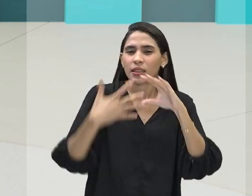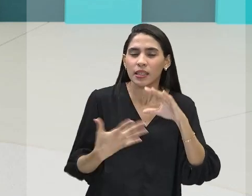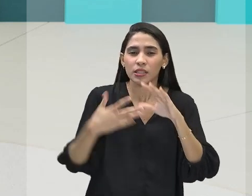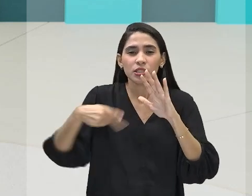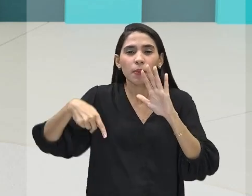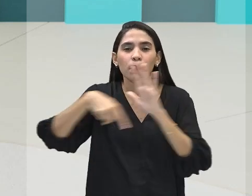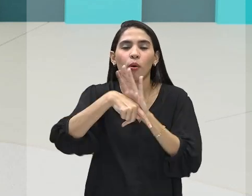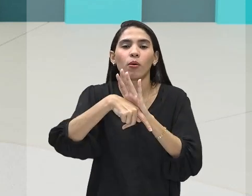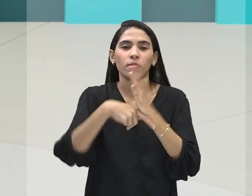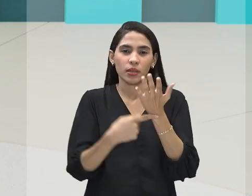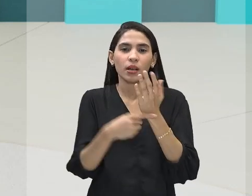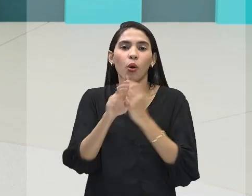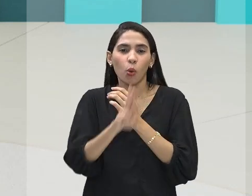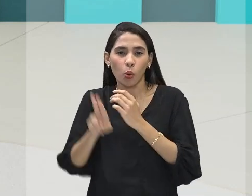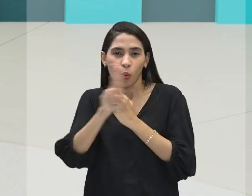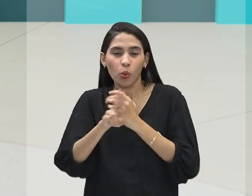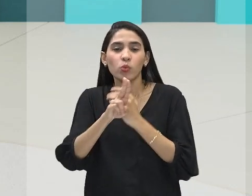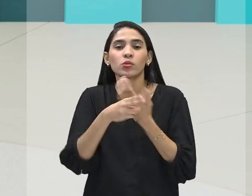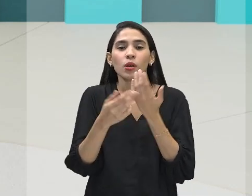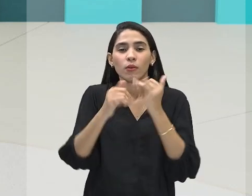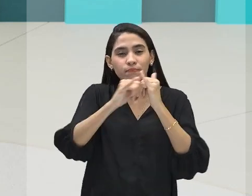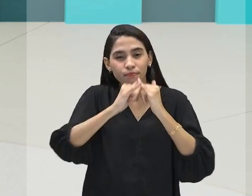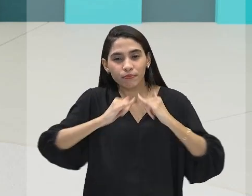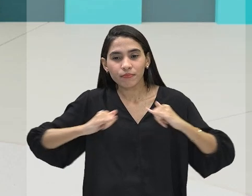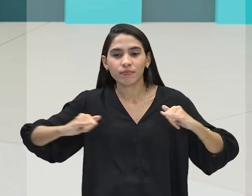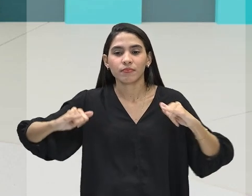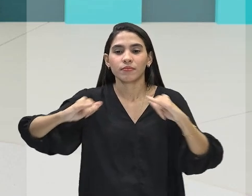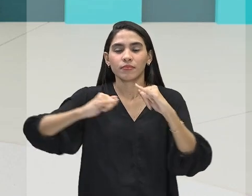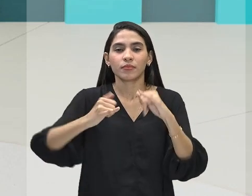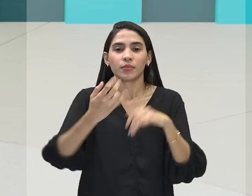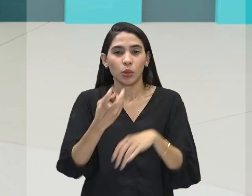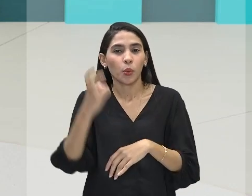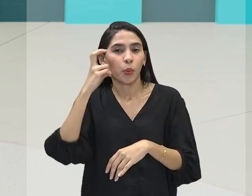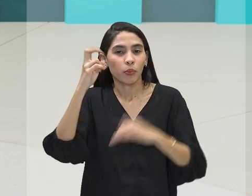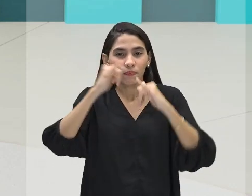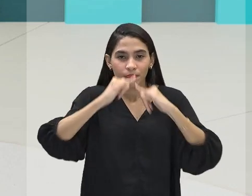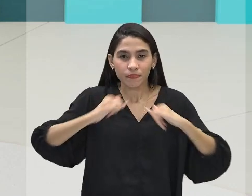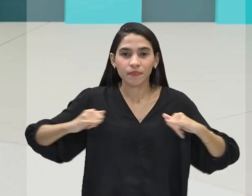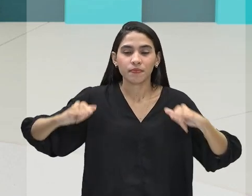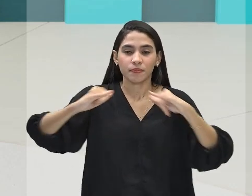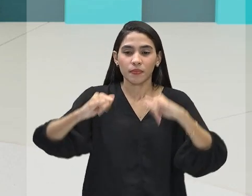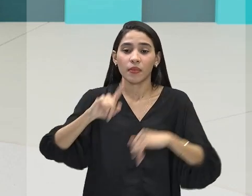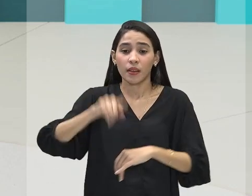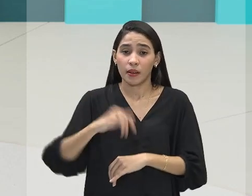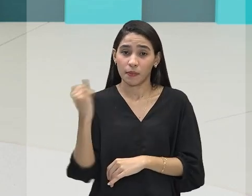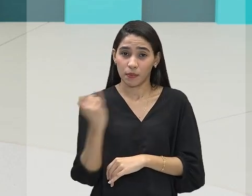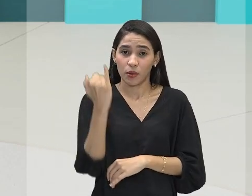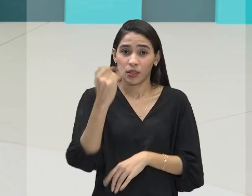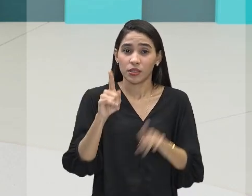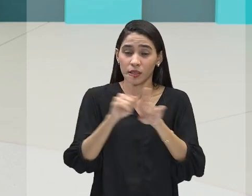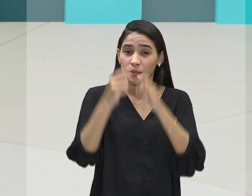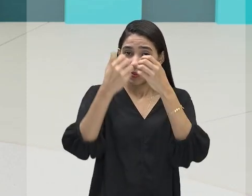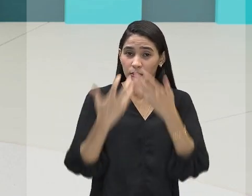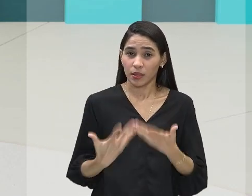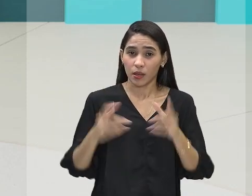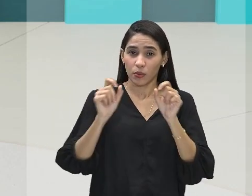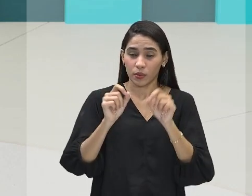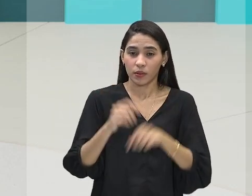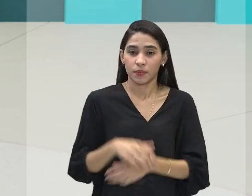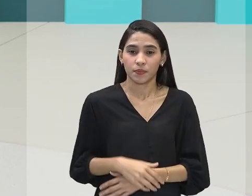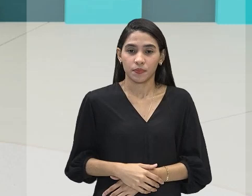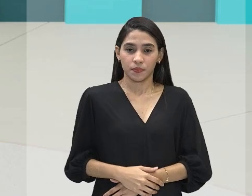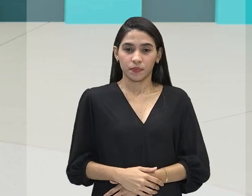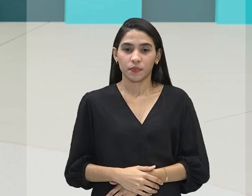agregados, né? E promovem a divulgação da cultura. É importante frisar